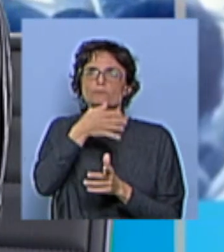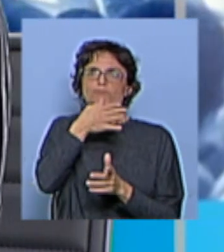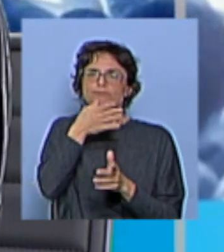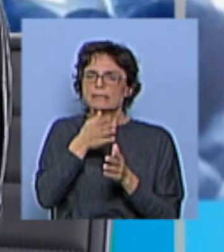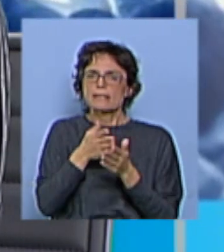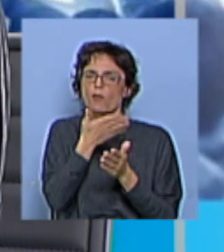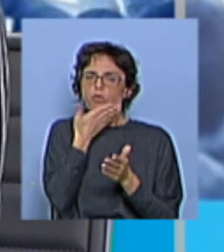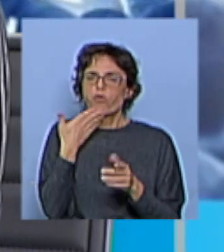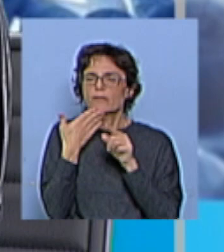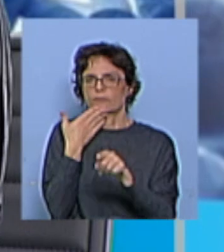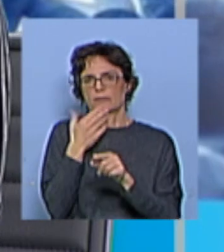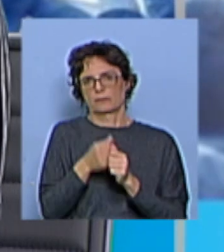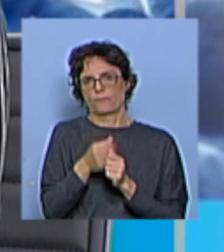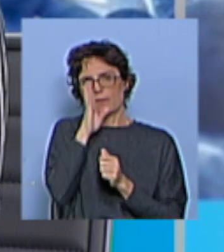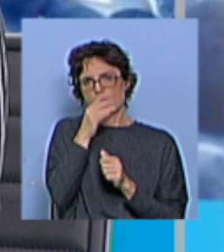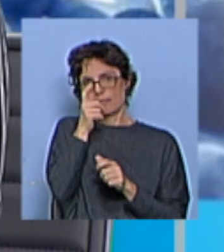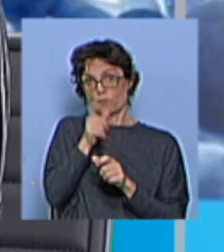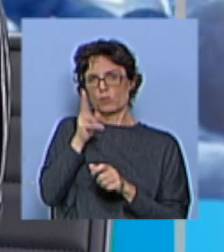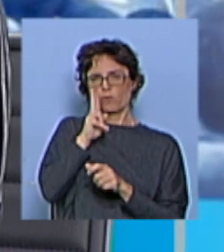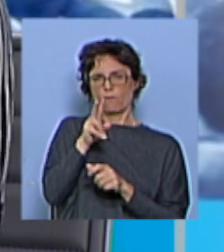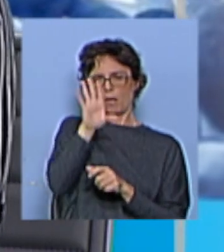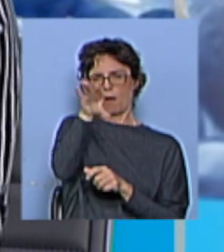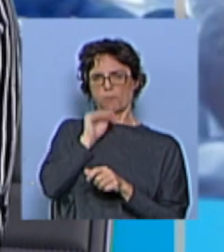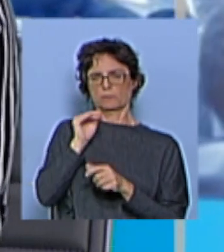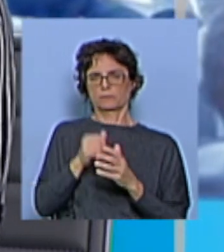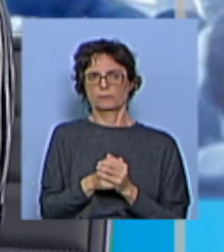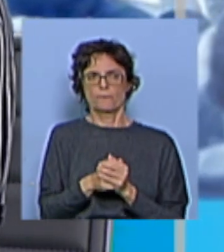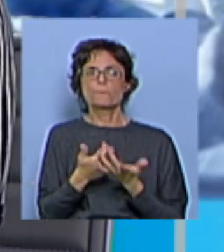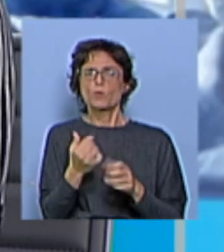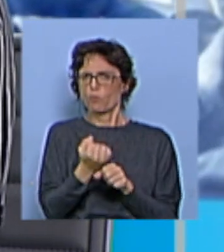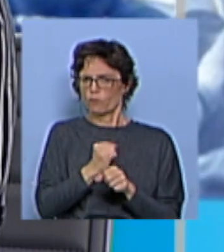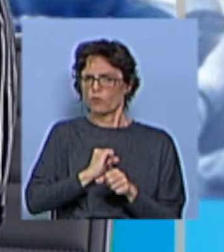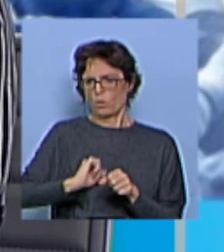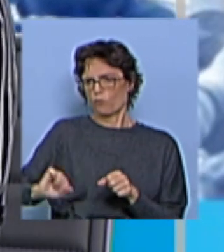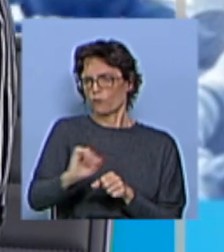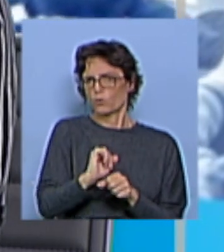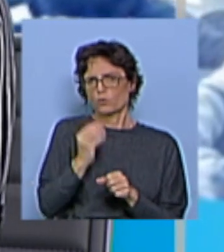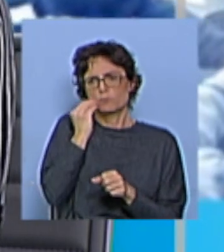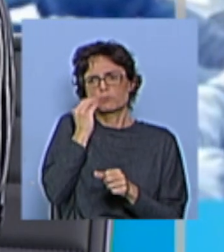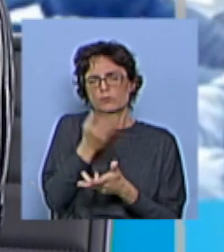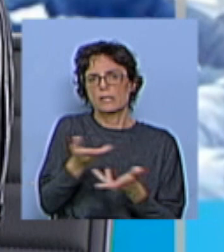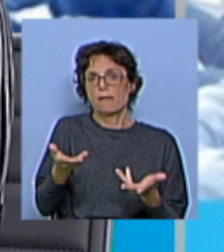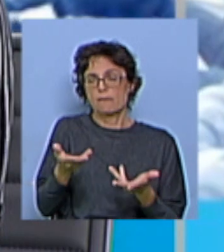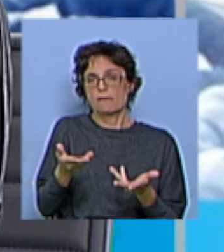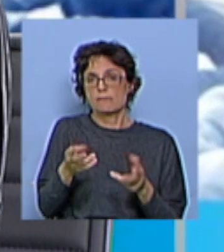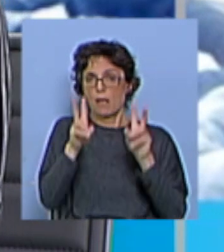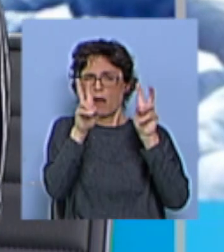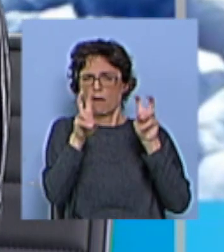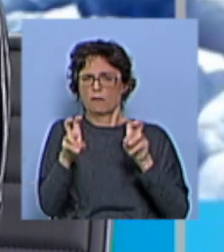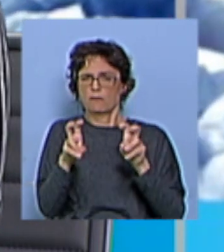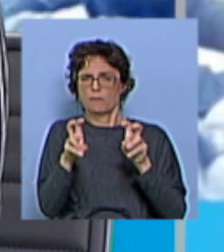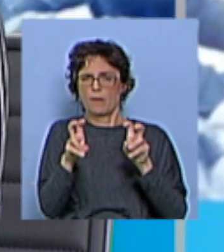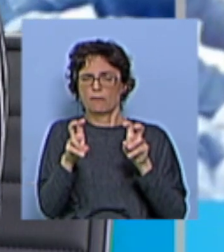realizámos outros trabalhos, temos estado a realizar alguns trabalhos em conjunto, sempre nesta temática das alterações climáticas, temos atuado em